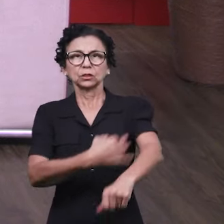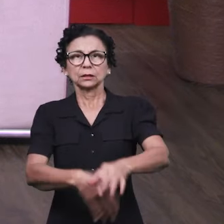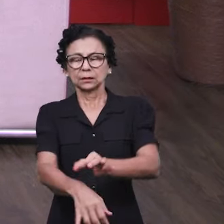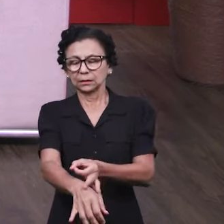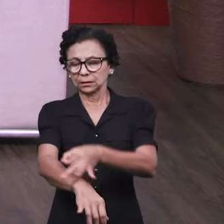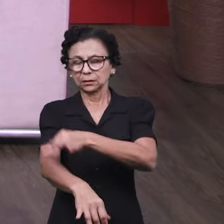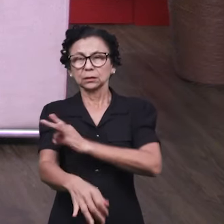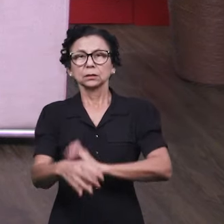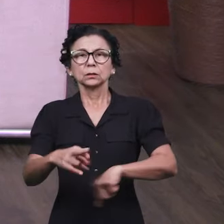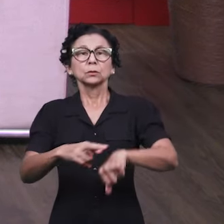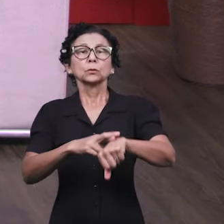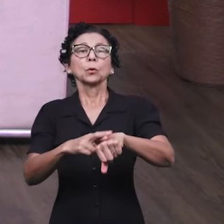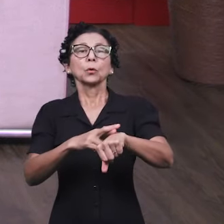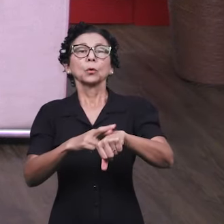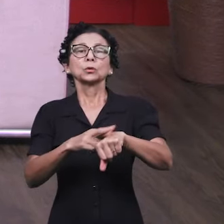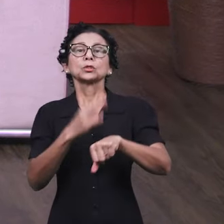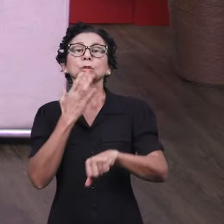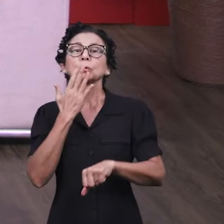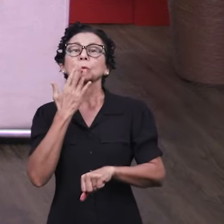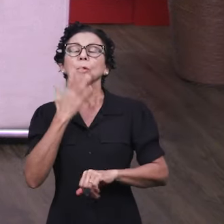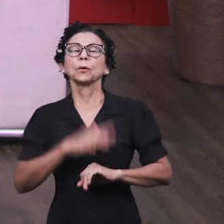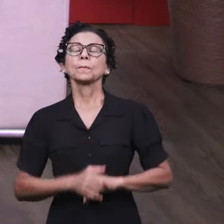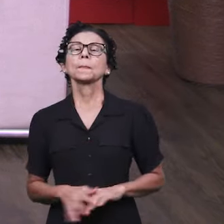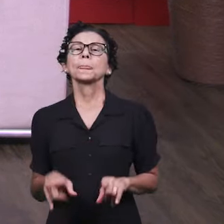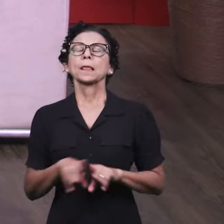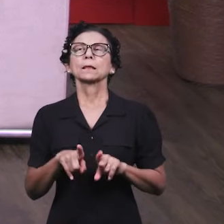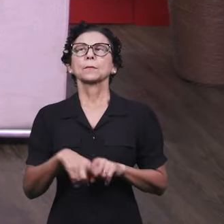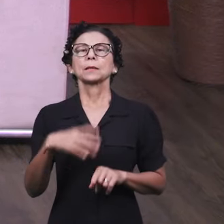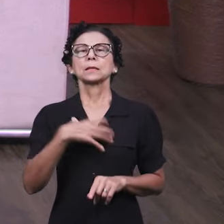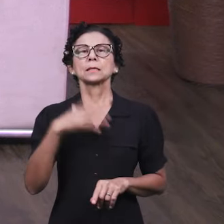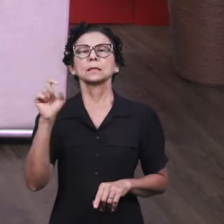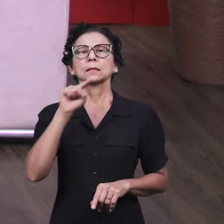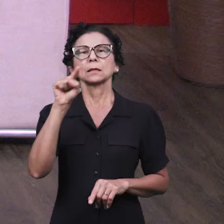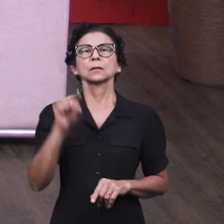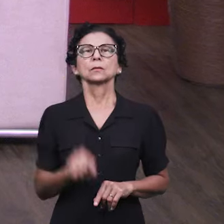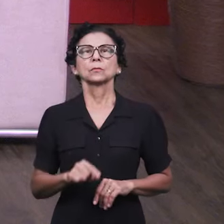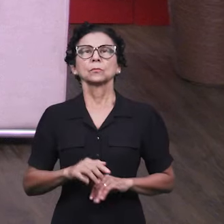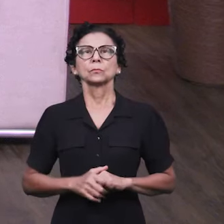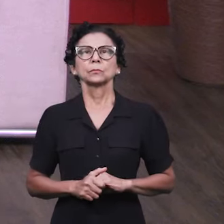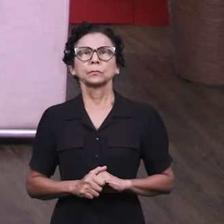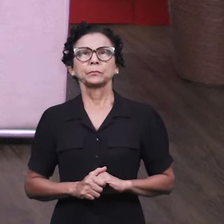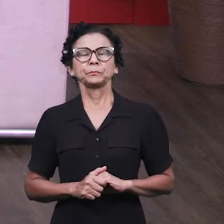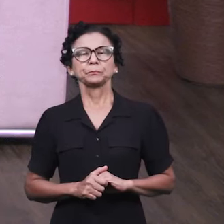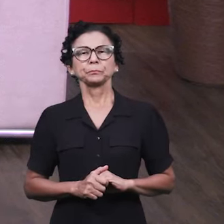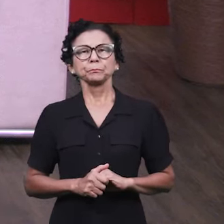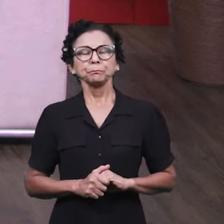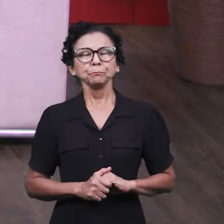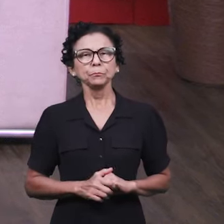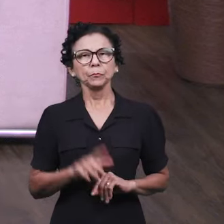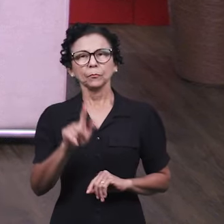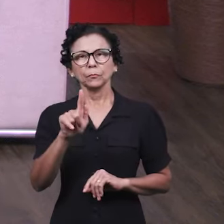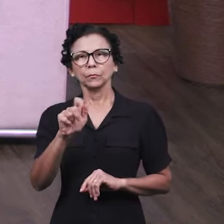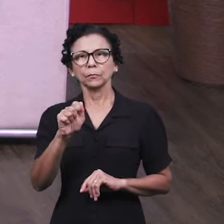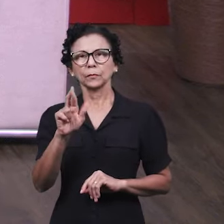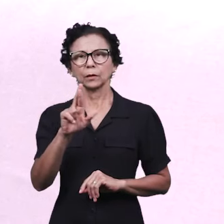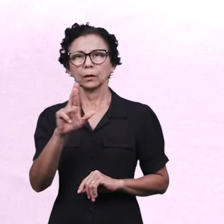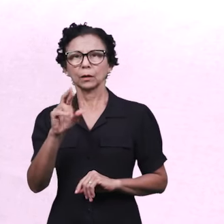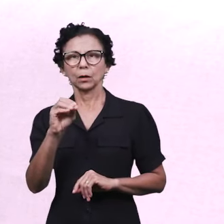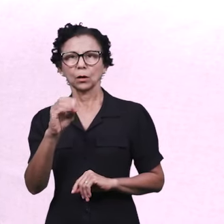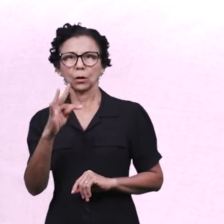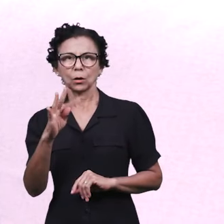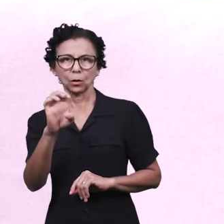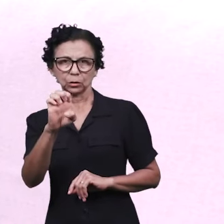eh um outro sintoma é o o garrote o garrote ele se dá porque quando a